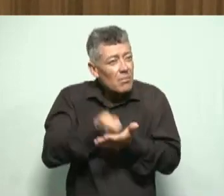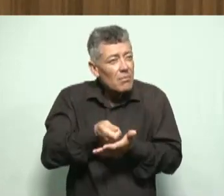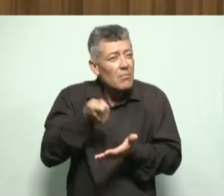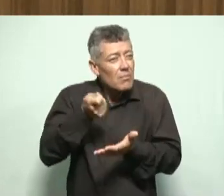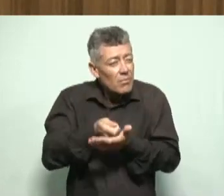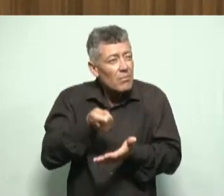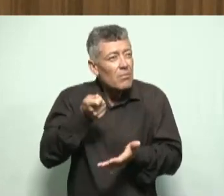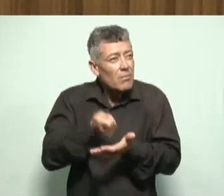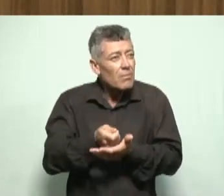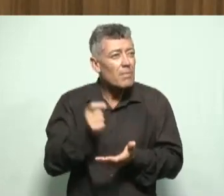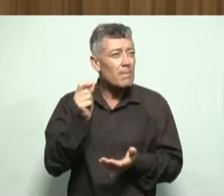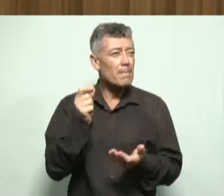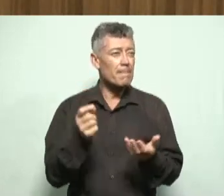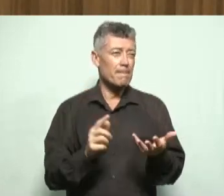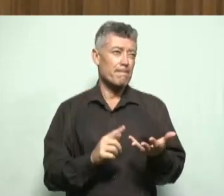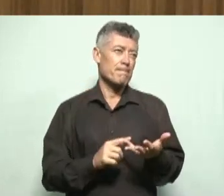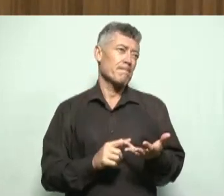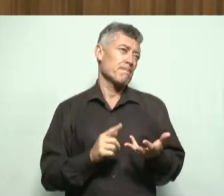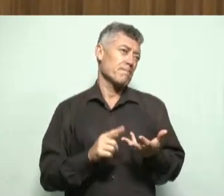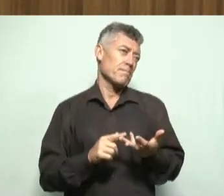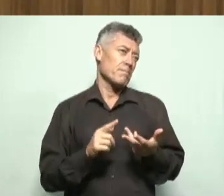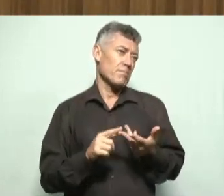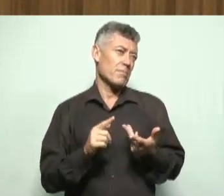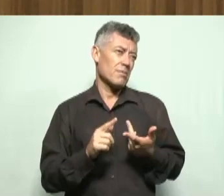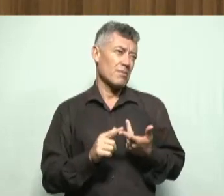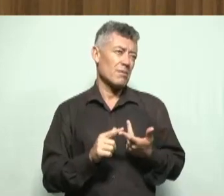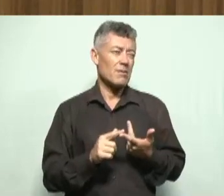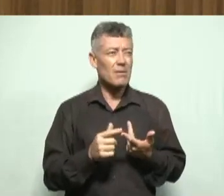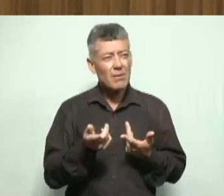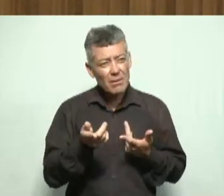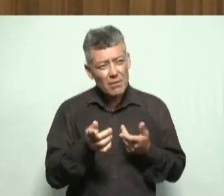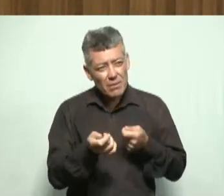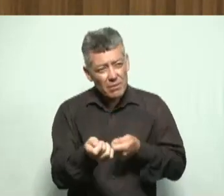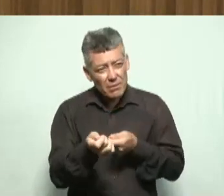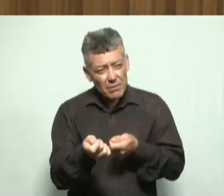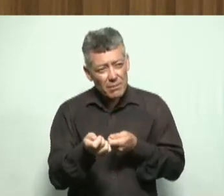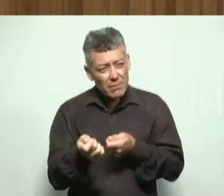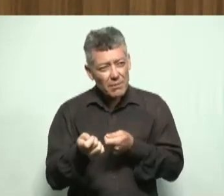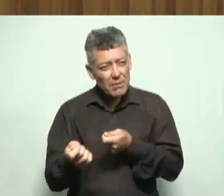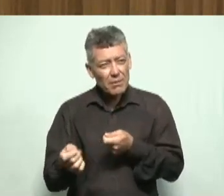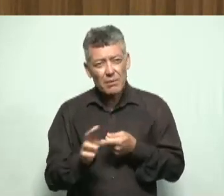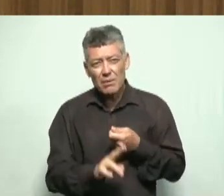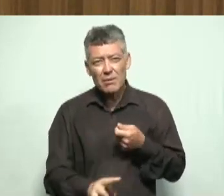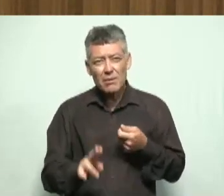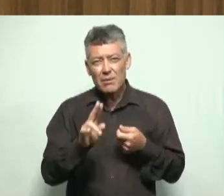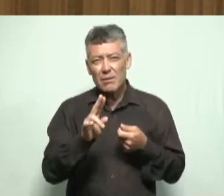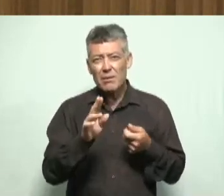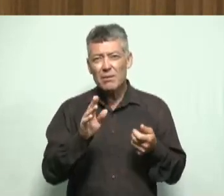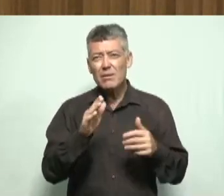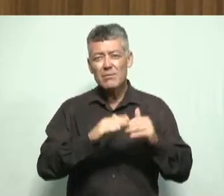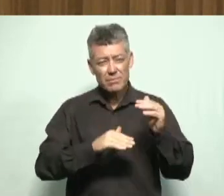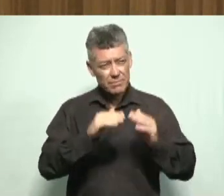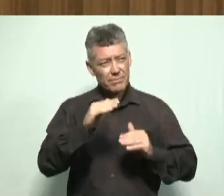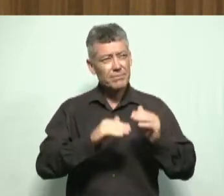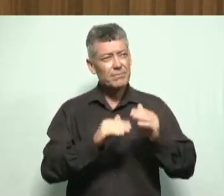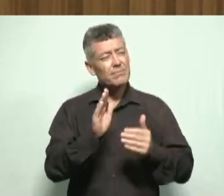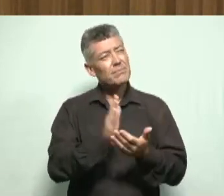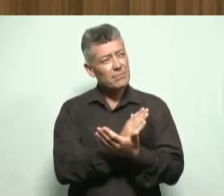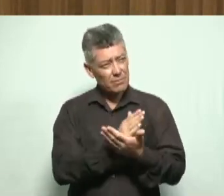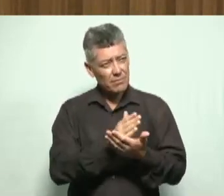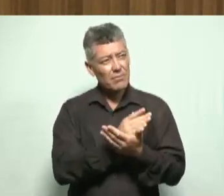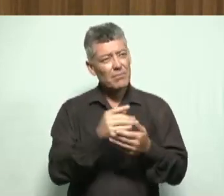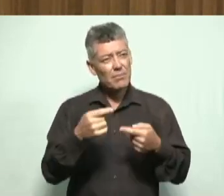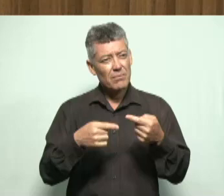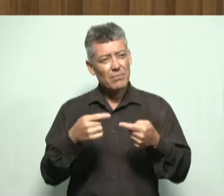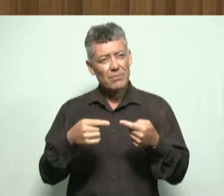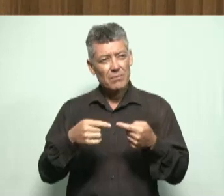nessas matérias que vão ali sendo utilizadas por alguns poucos partidos políticos, nós